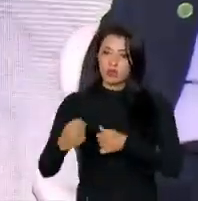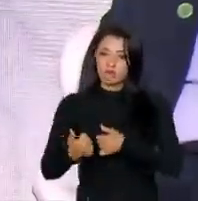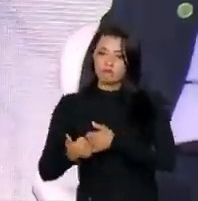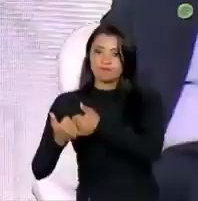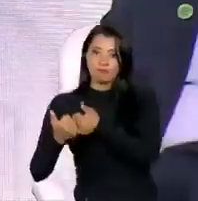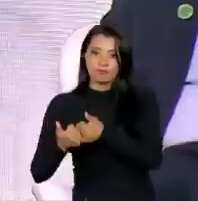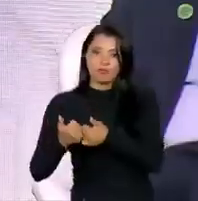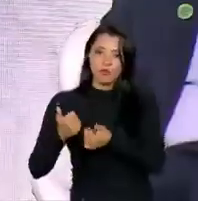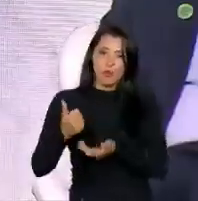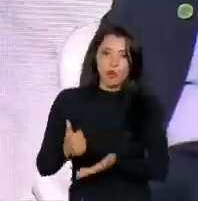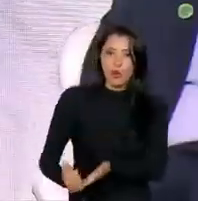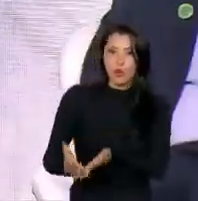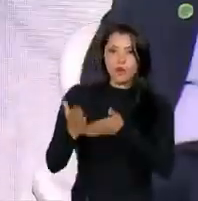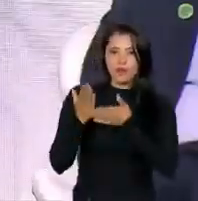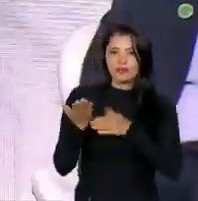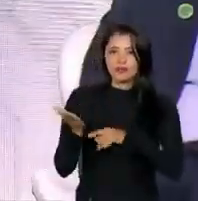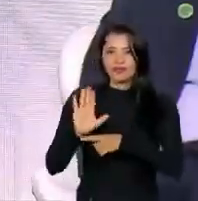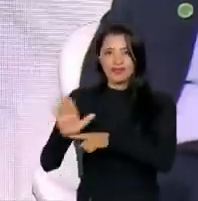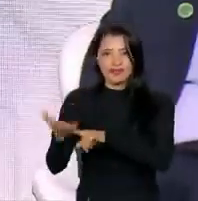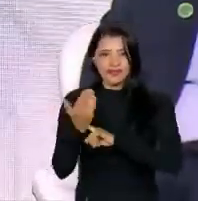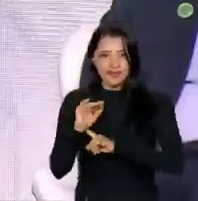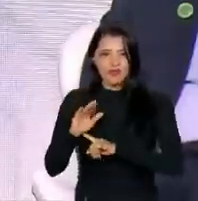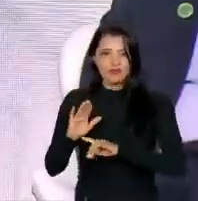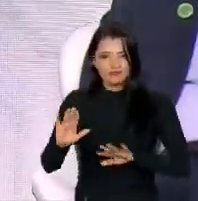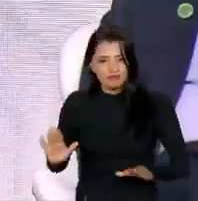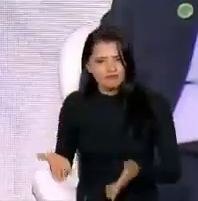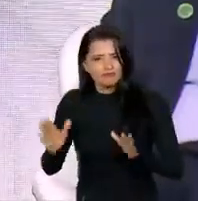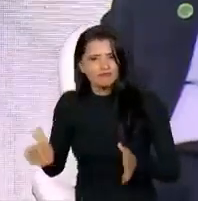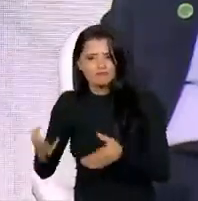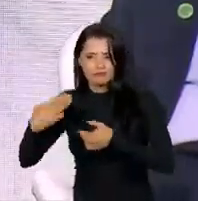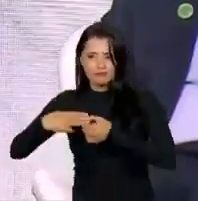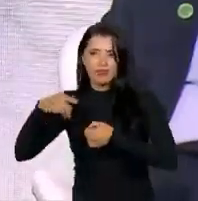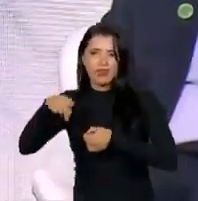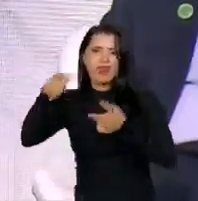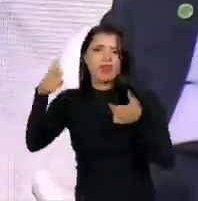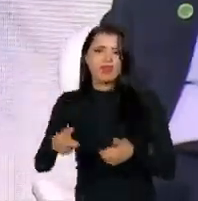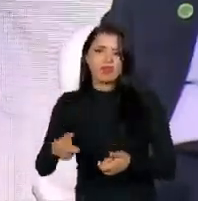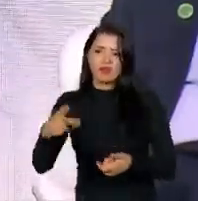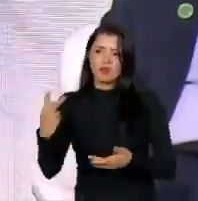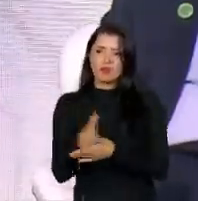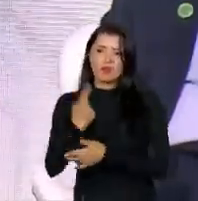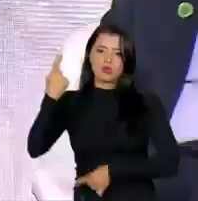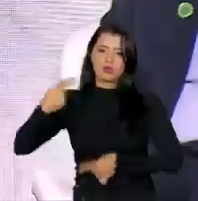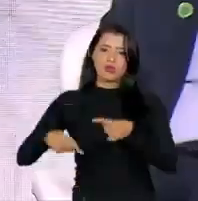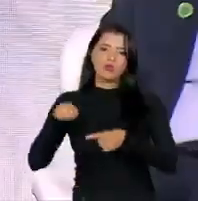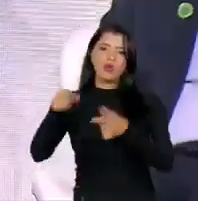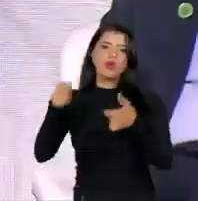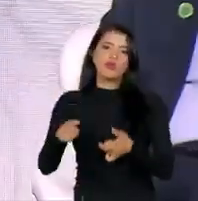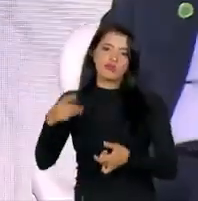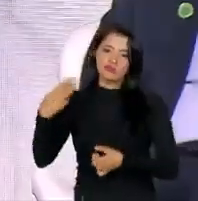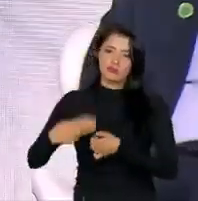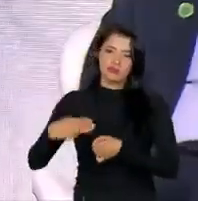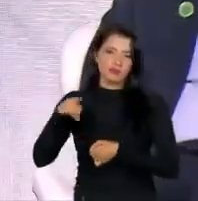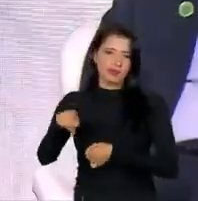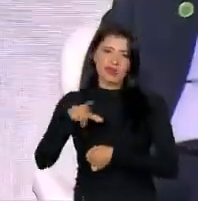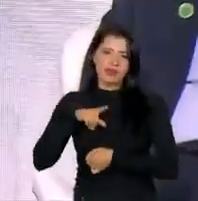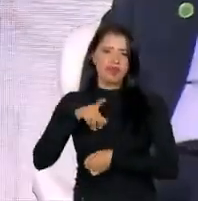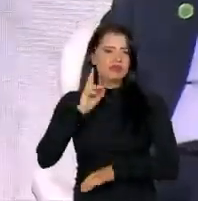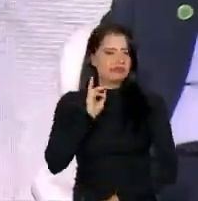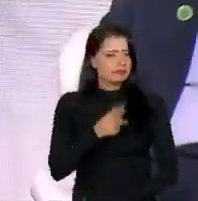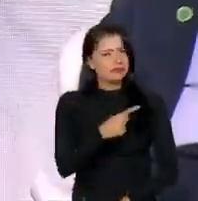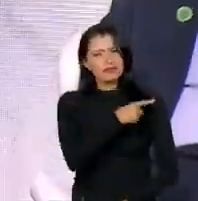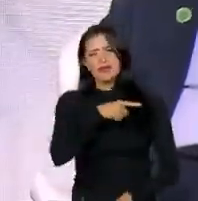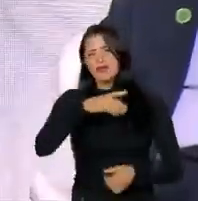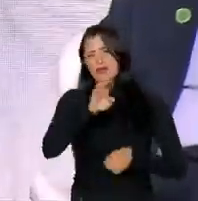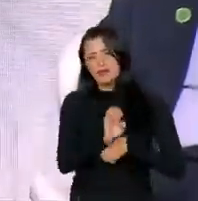colaboração, induzindo esses municípios, que afinal... Onde acontece a política pública é no município. Eu sempre falo lá no estado de